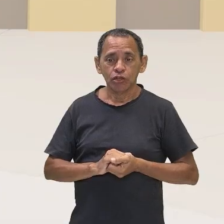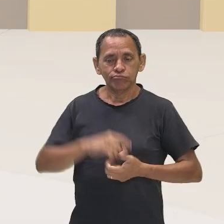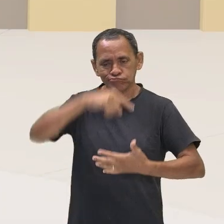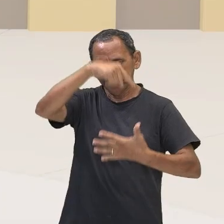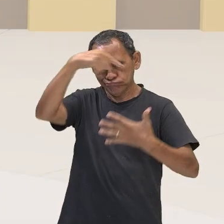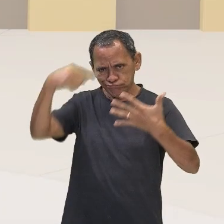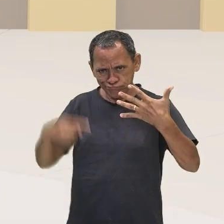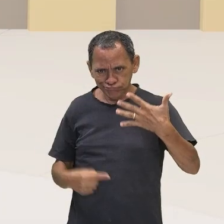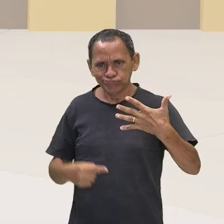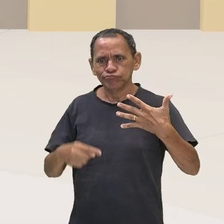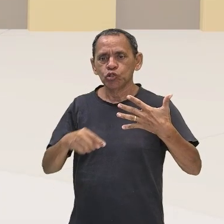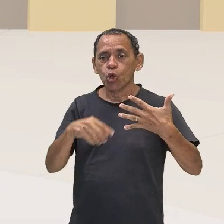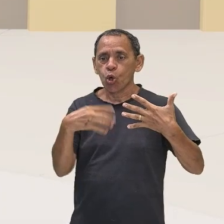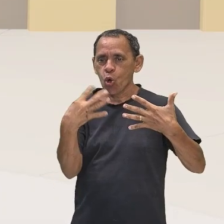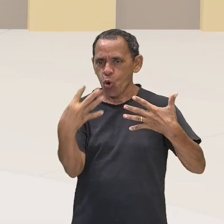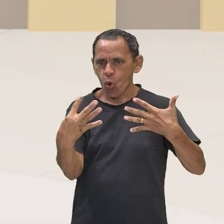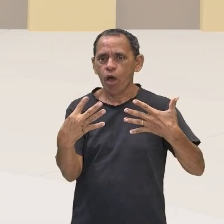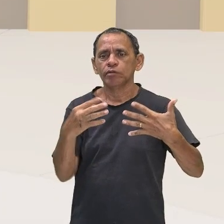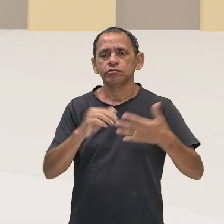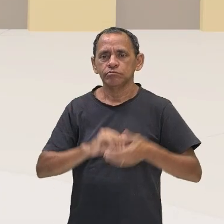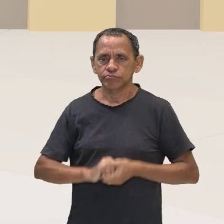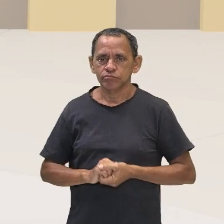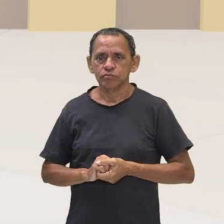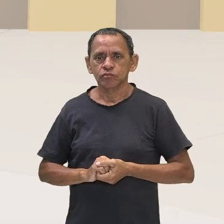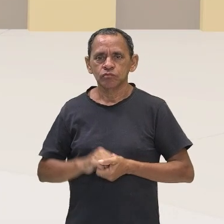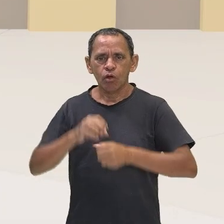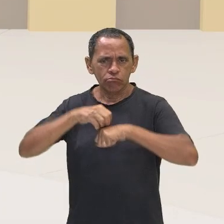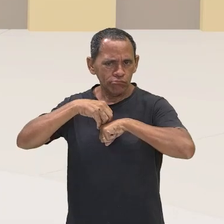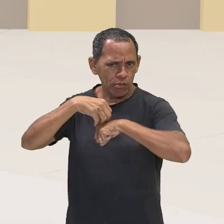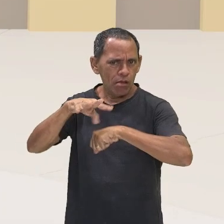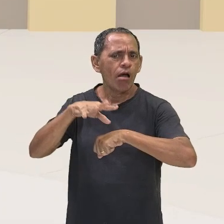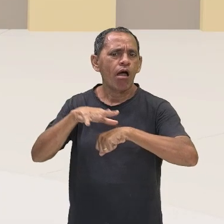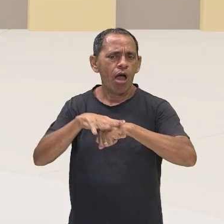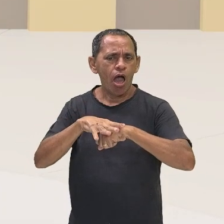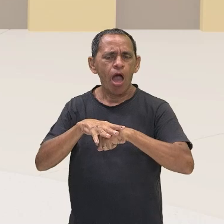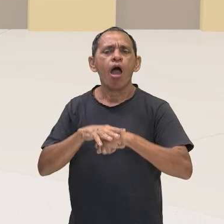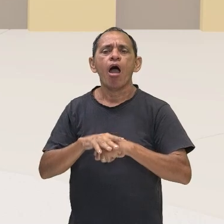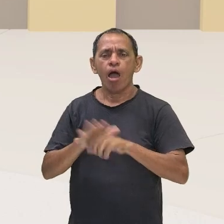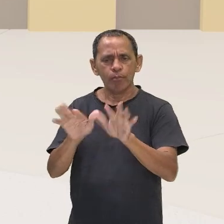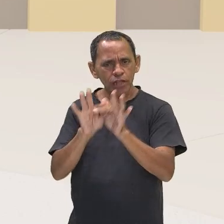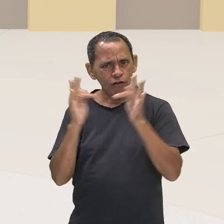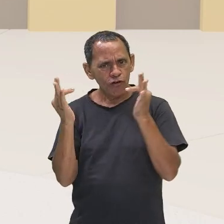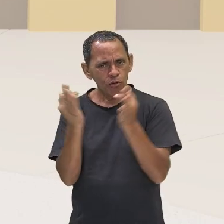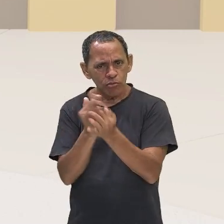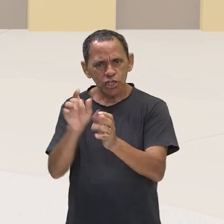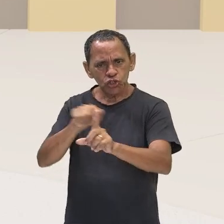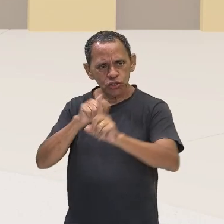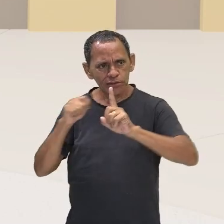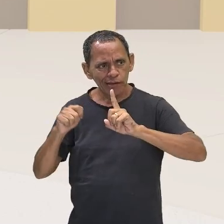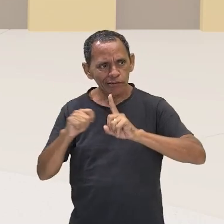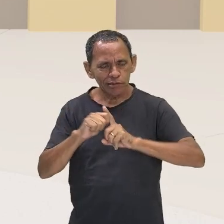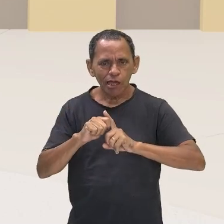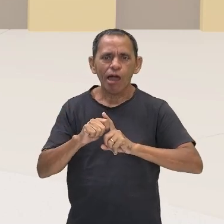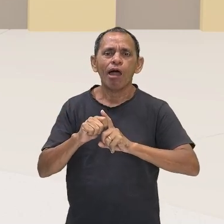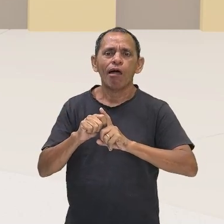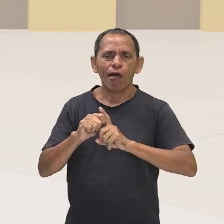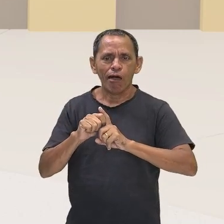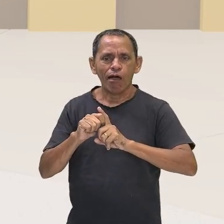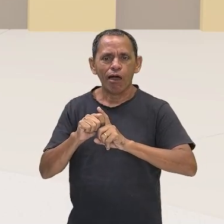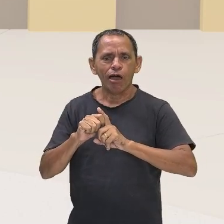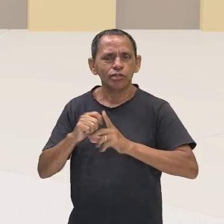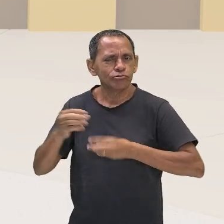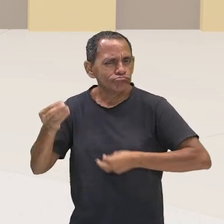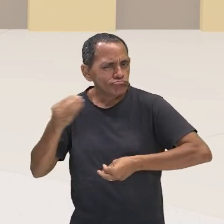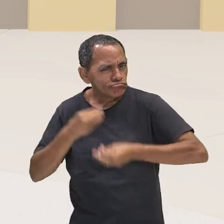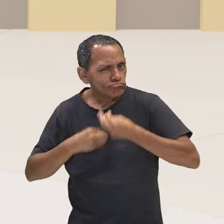limitantes, né, que vão perpassar pela nossa casa, pelo nosso círculo social, pela nossa intimidade, as